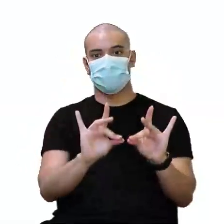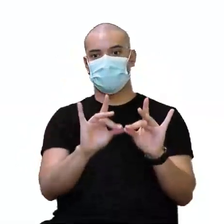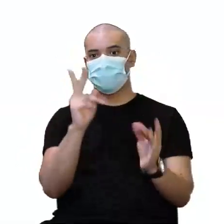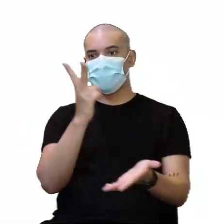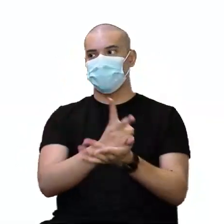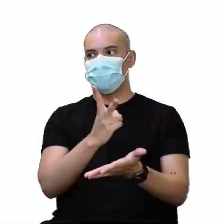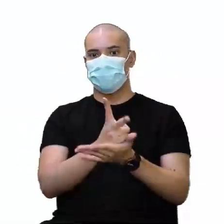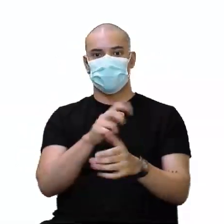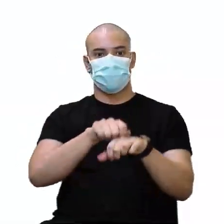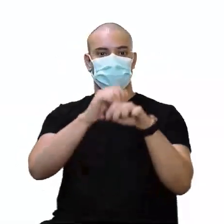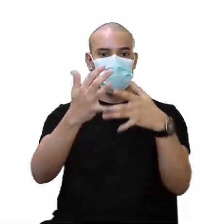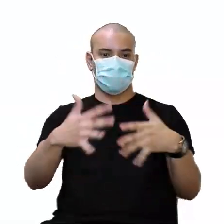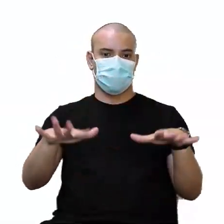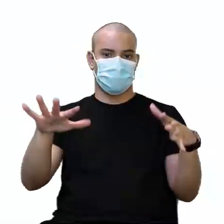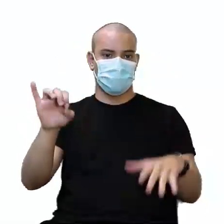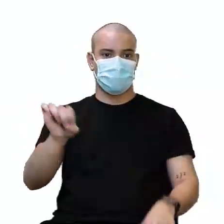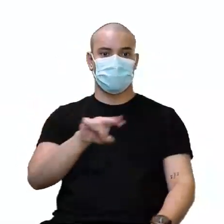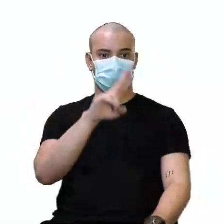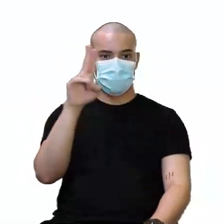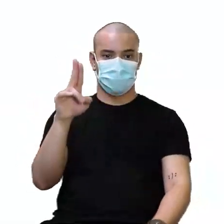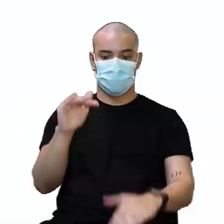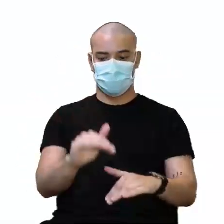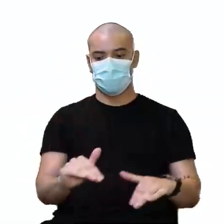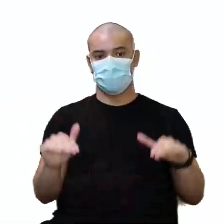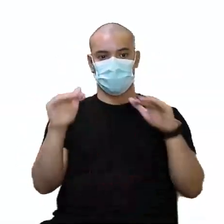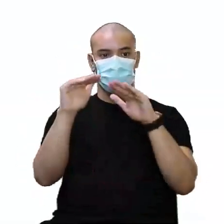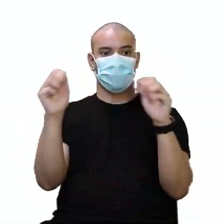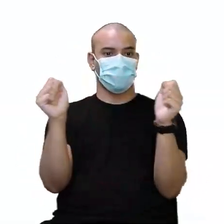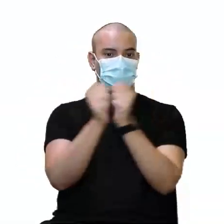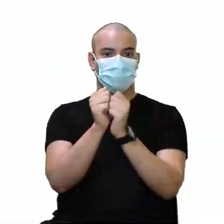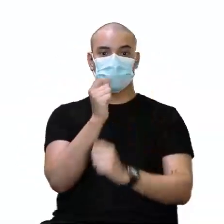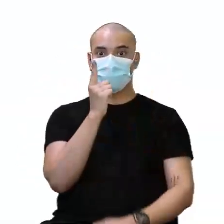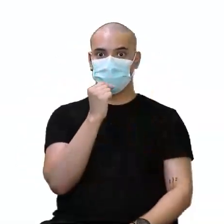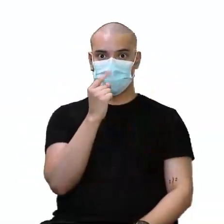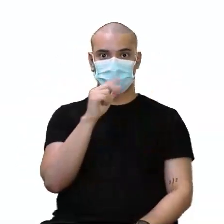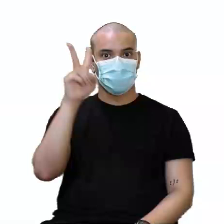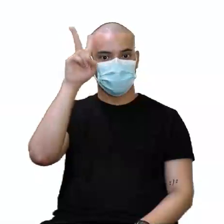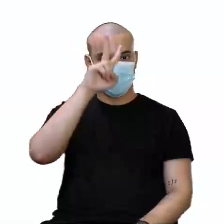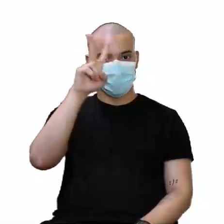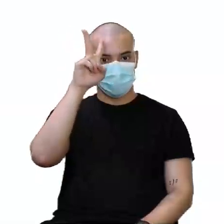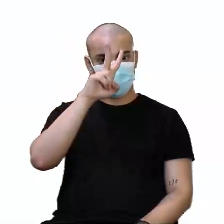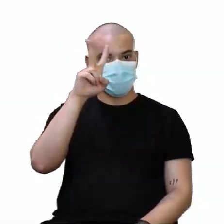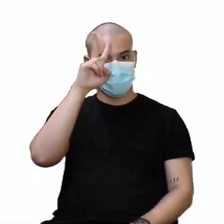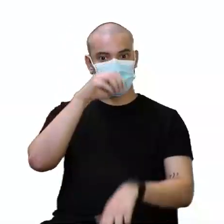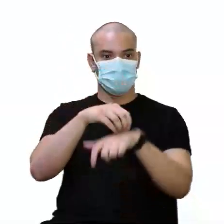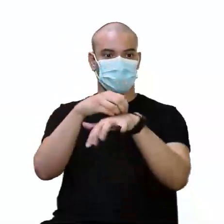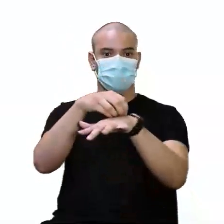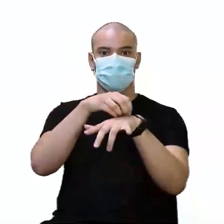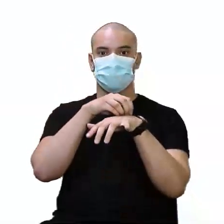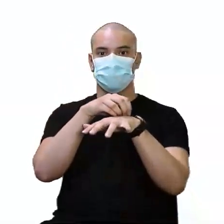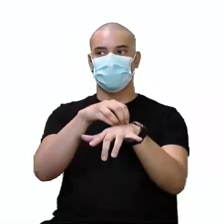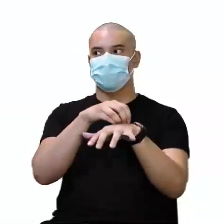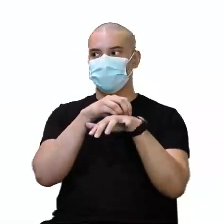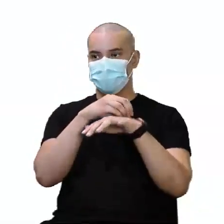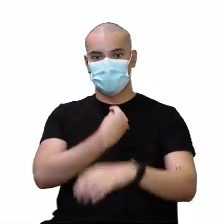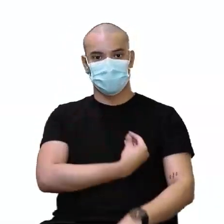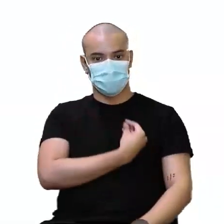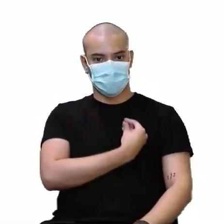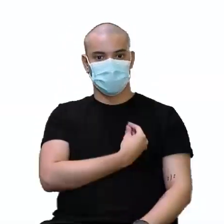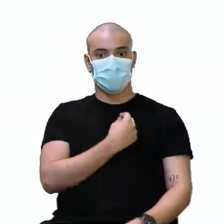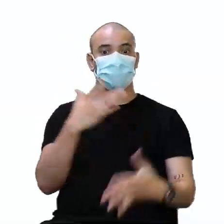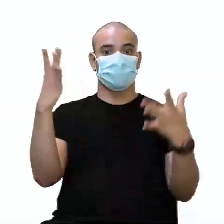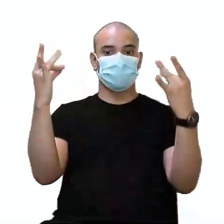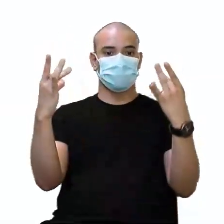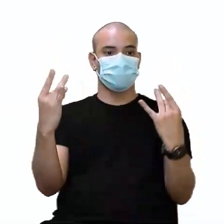fundo dos mares ou suspensos na coluna d'água, lembrando daquelas as águas vivas, né, que nós temos hoje.